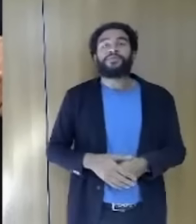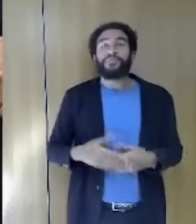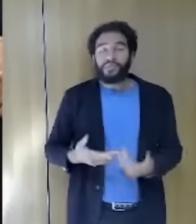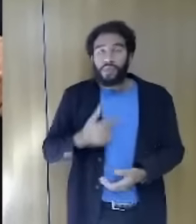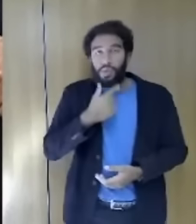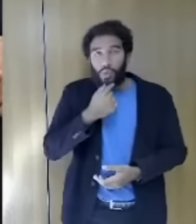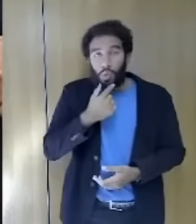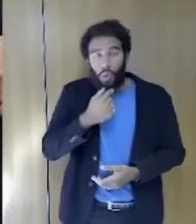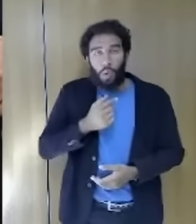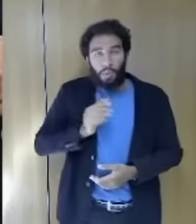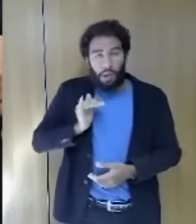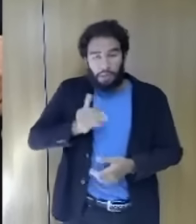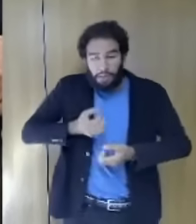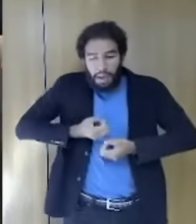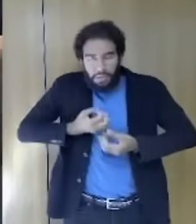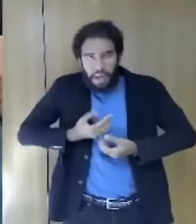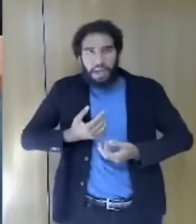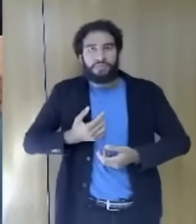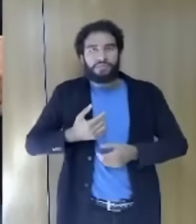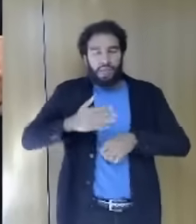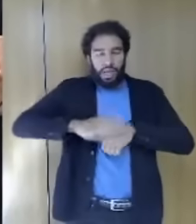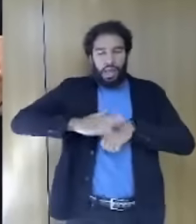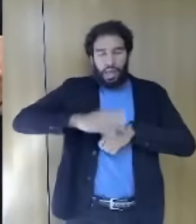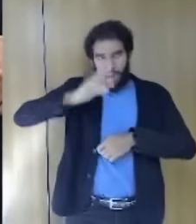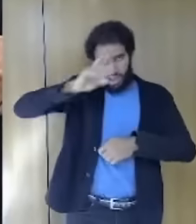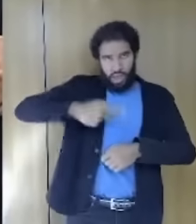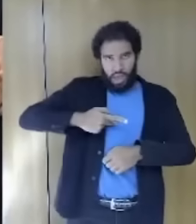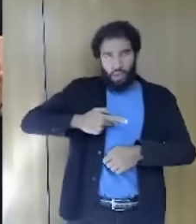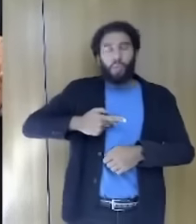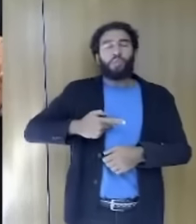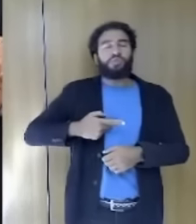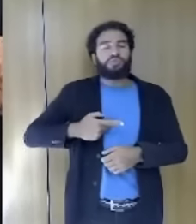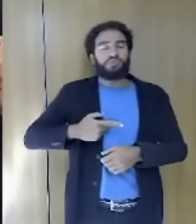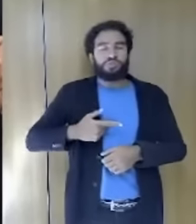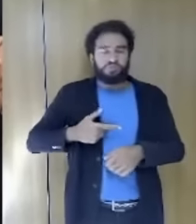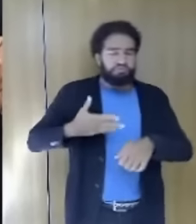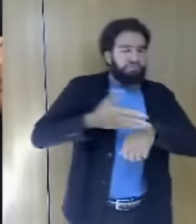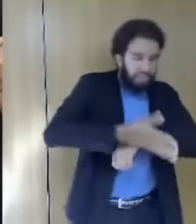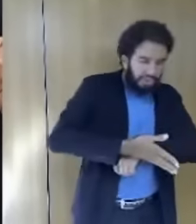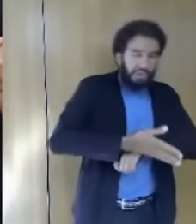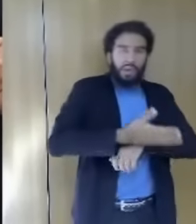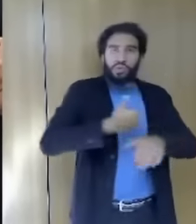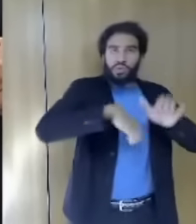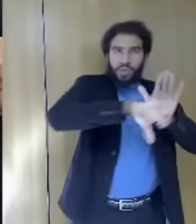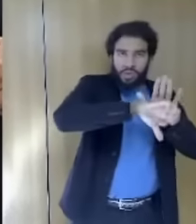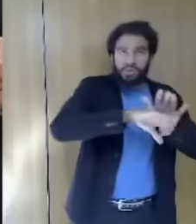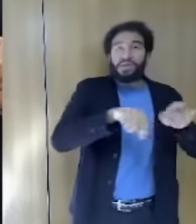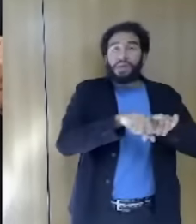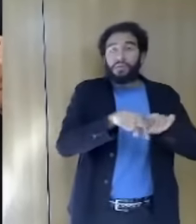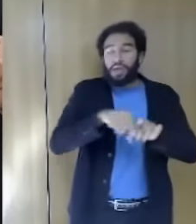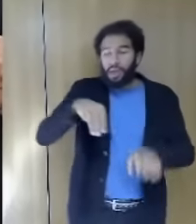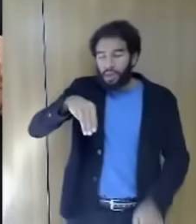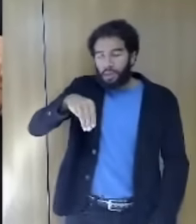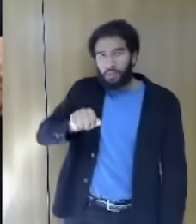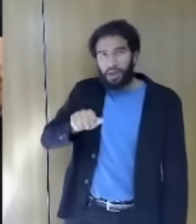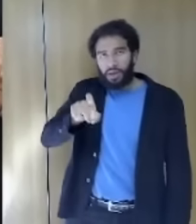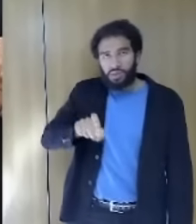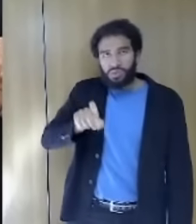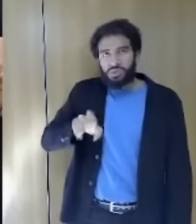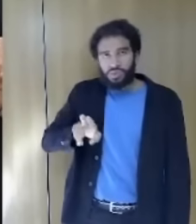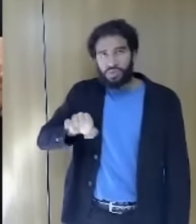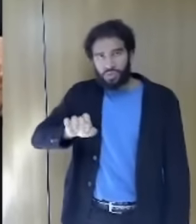narra a participação dele próprio e do Rony Lessa, e aponta o Maxwell e outras